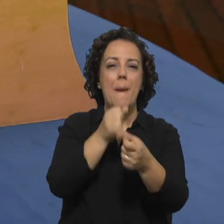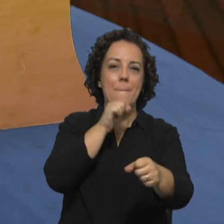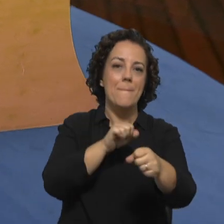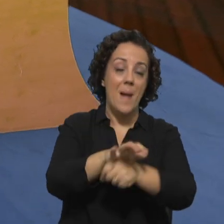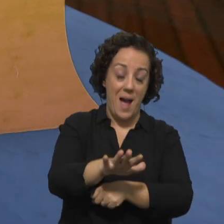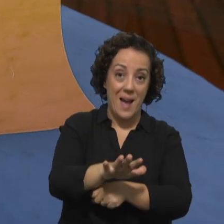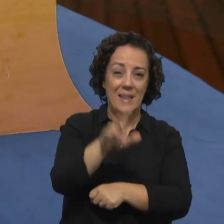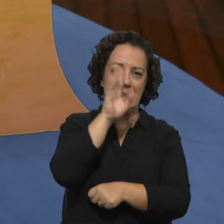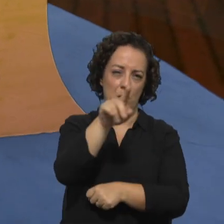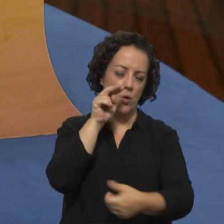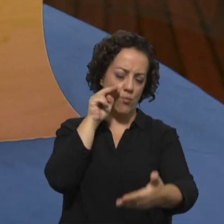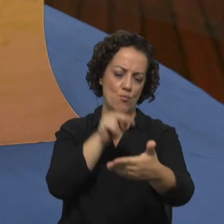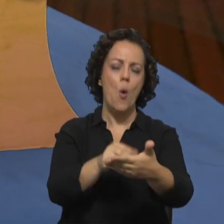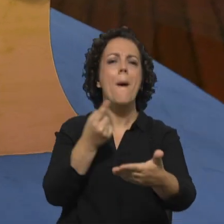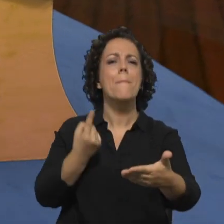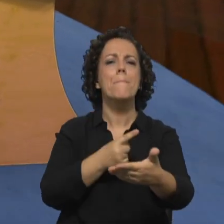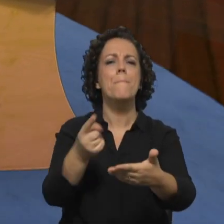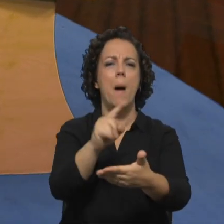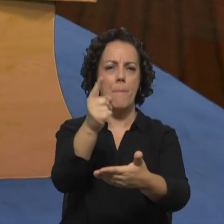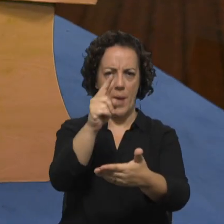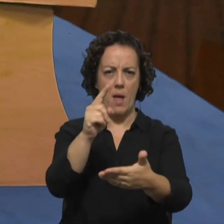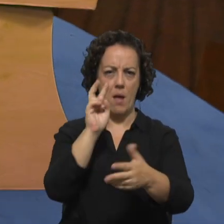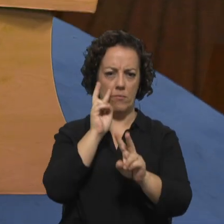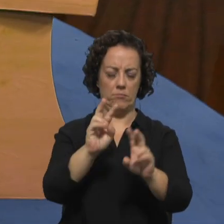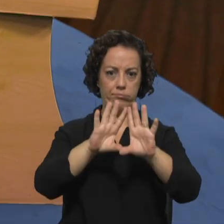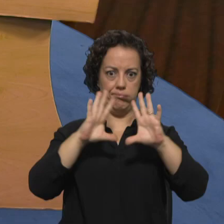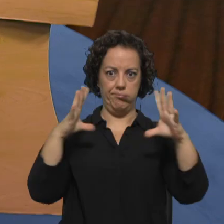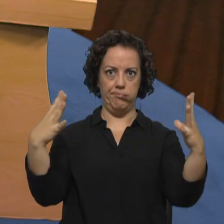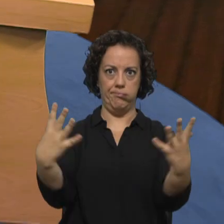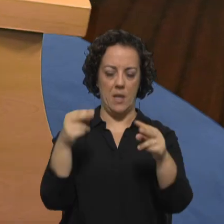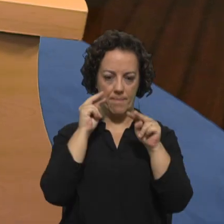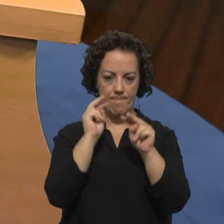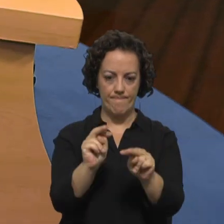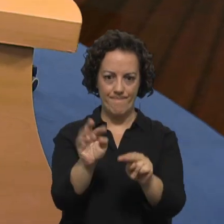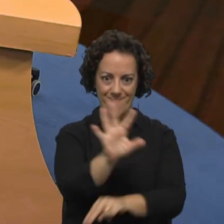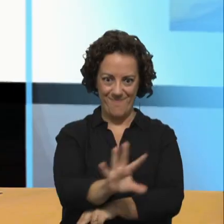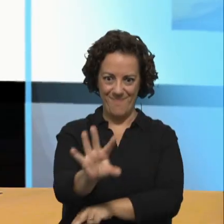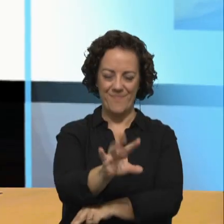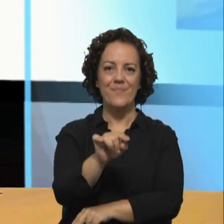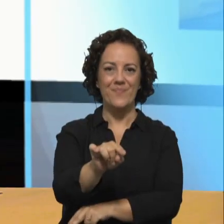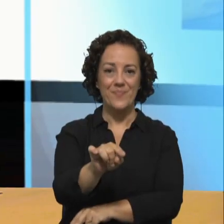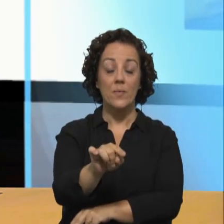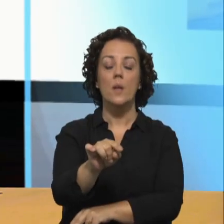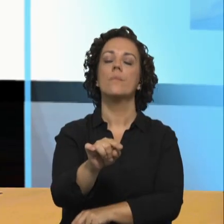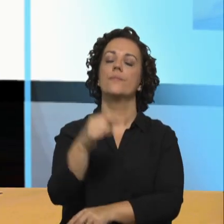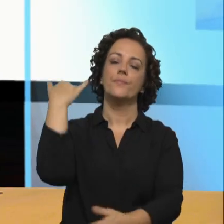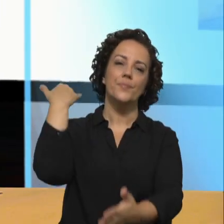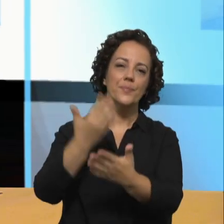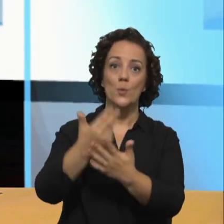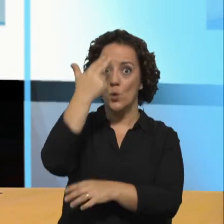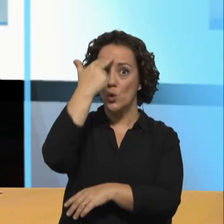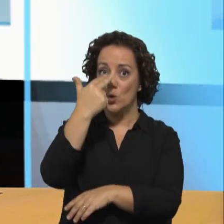usarem o mapa poderão aperceber-se disso, foi ao longo da história um espaço de